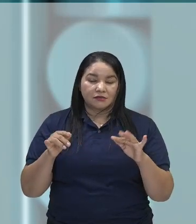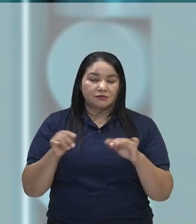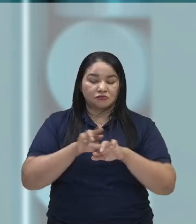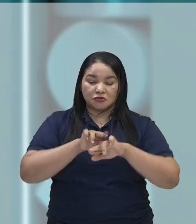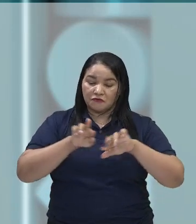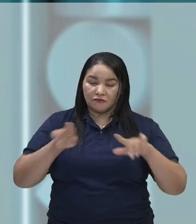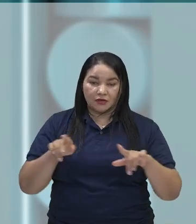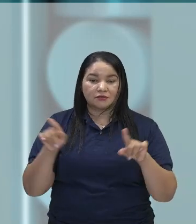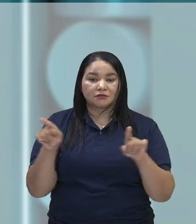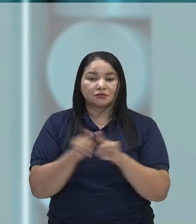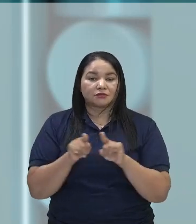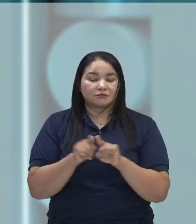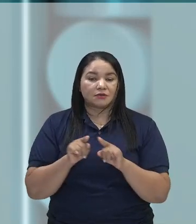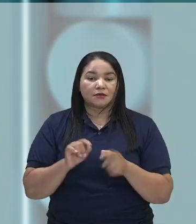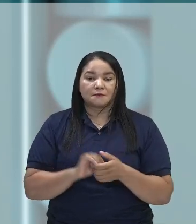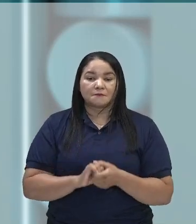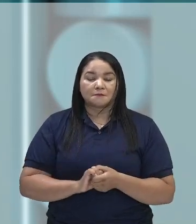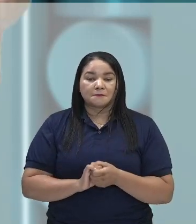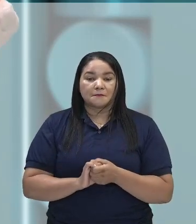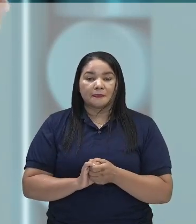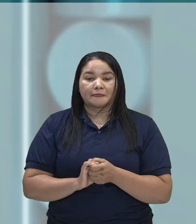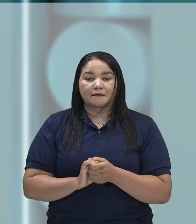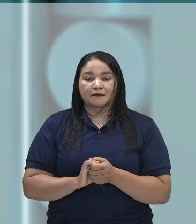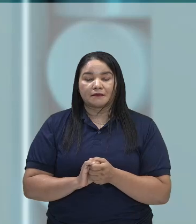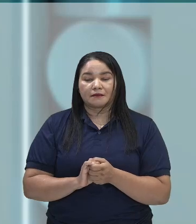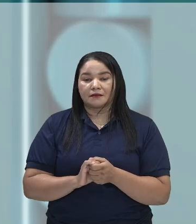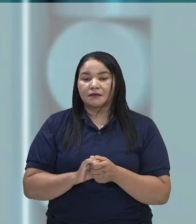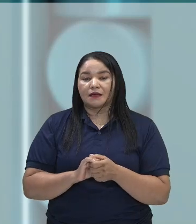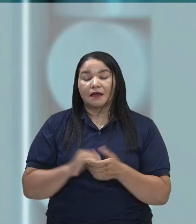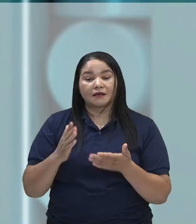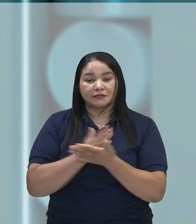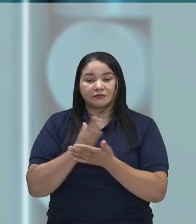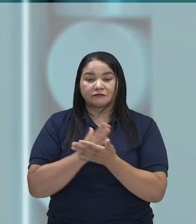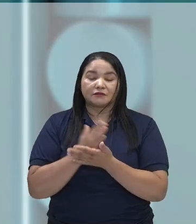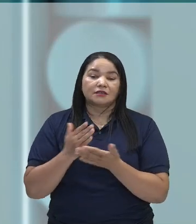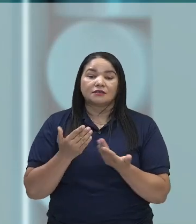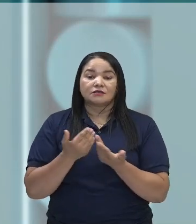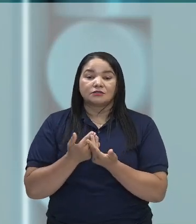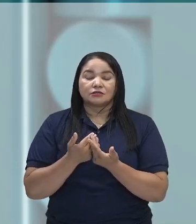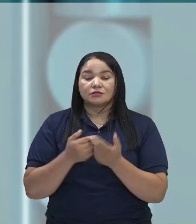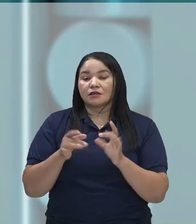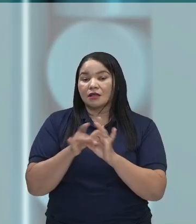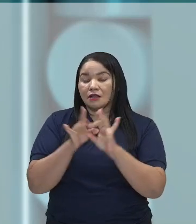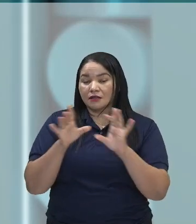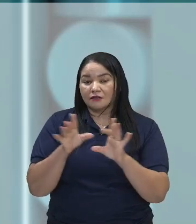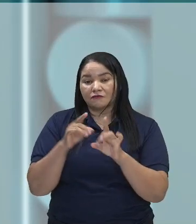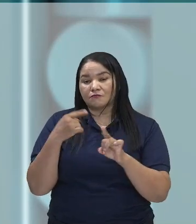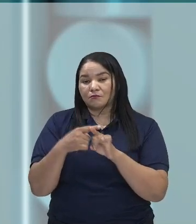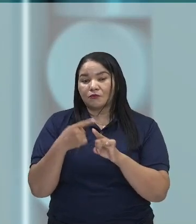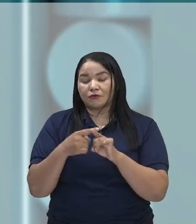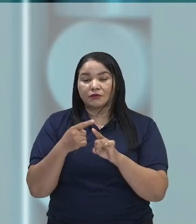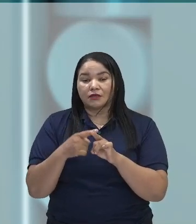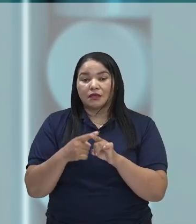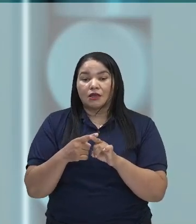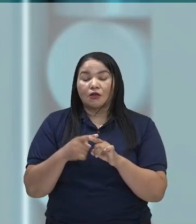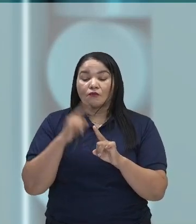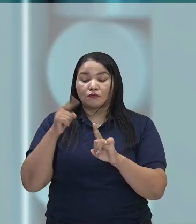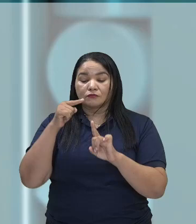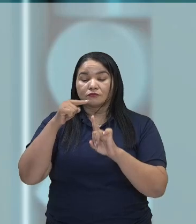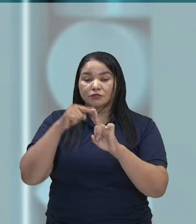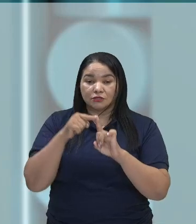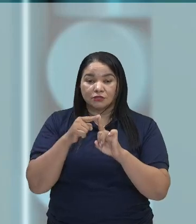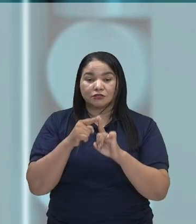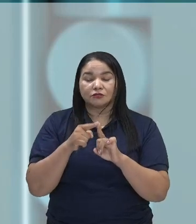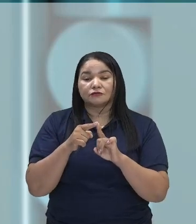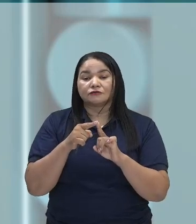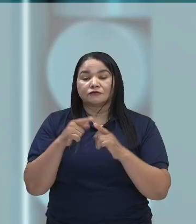versos que vão fugir da norma culta. Por quê? Porque há uma intencionalidade. A intencionalidade